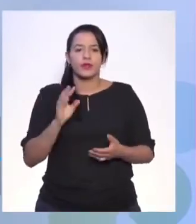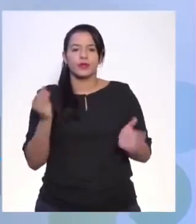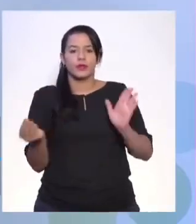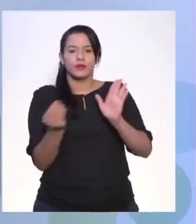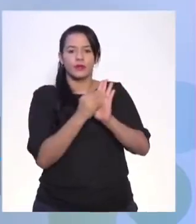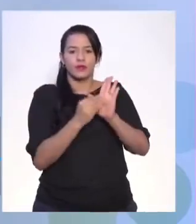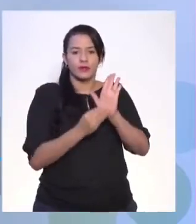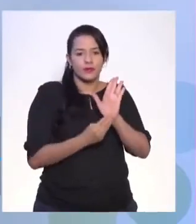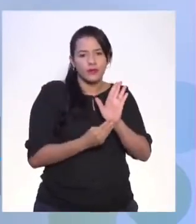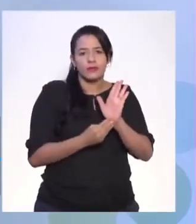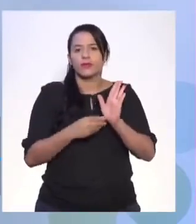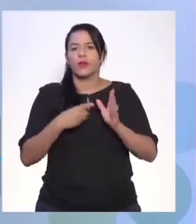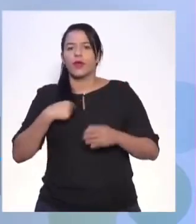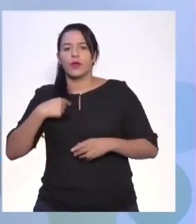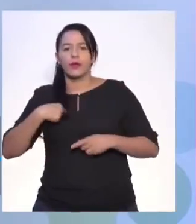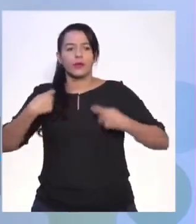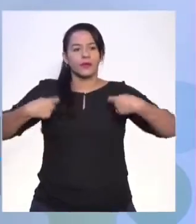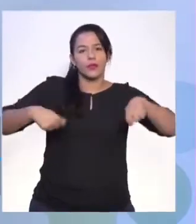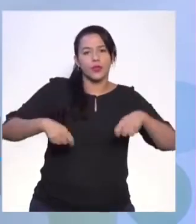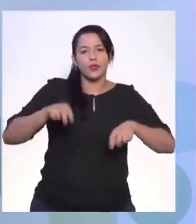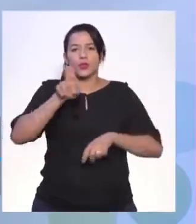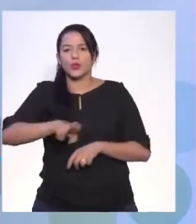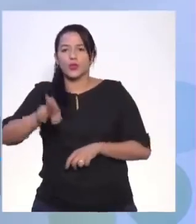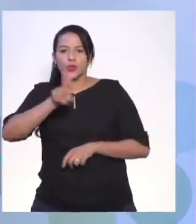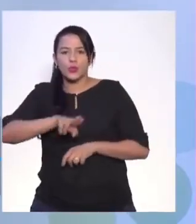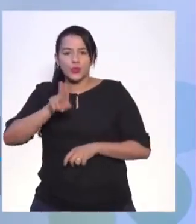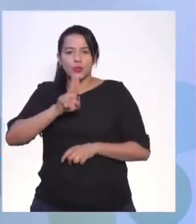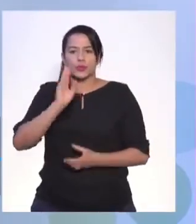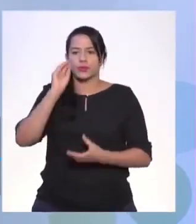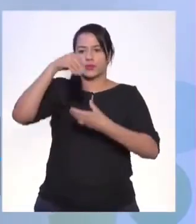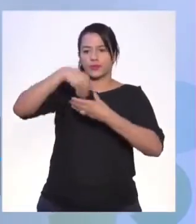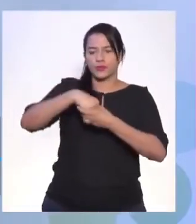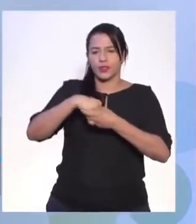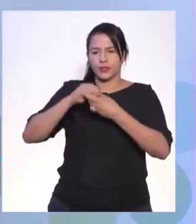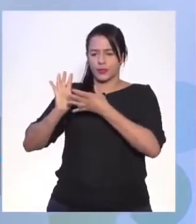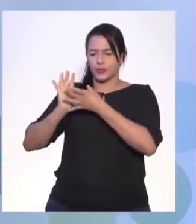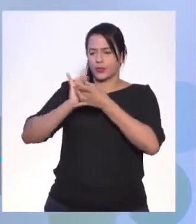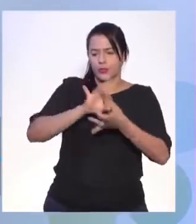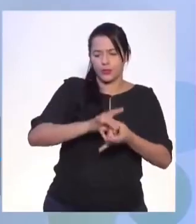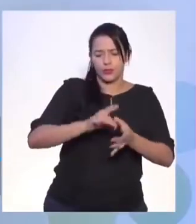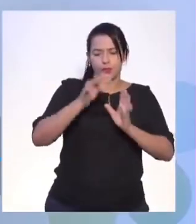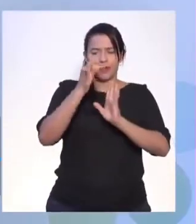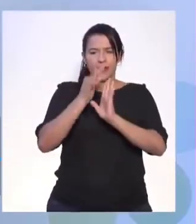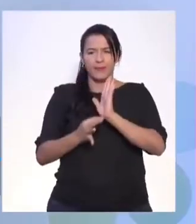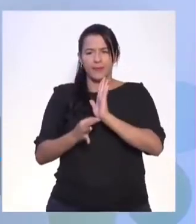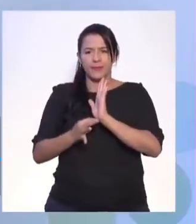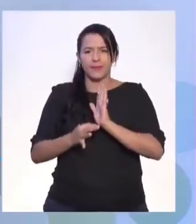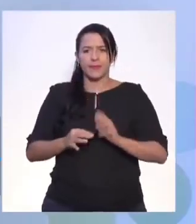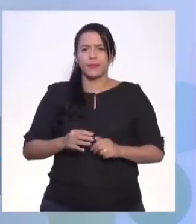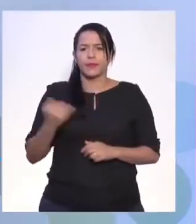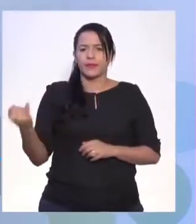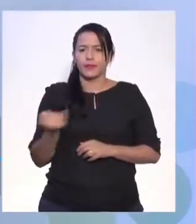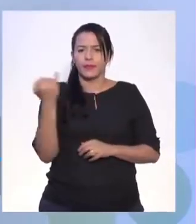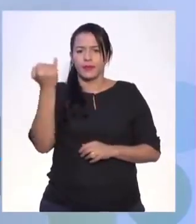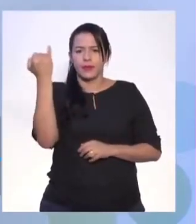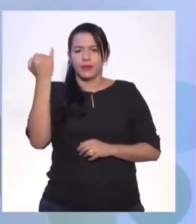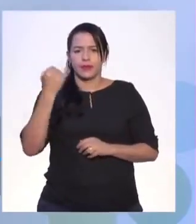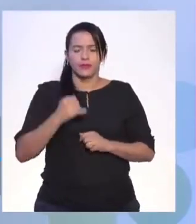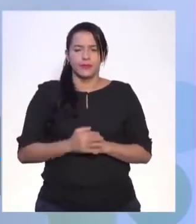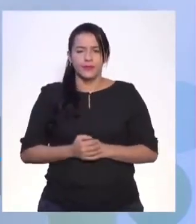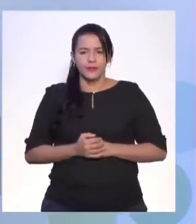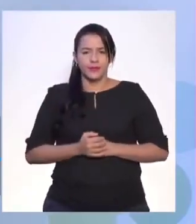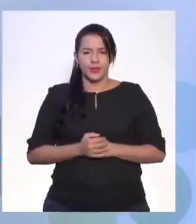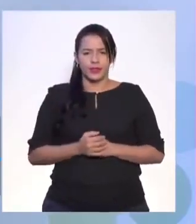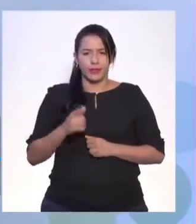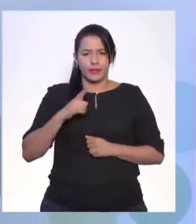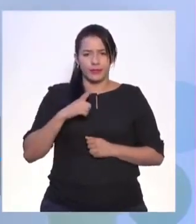né? Como eu devo utilizar, né, a língua dentro desse contexto que eu estou inserido. Muito importante, tá? A escola,